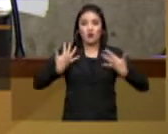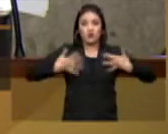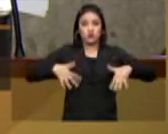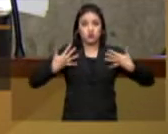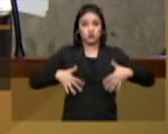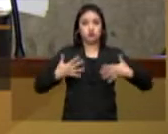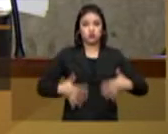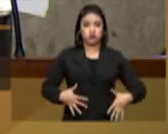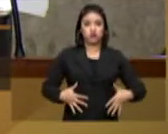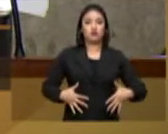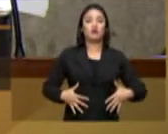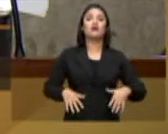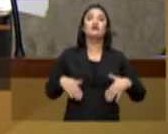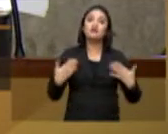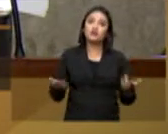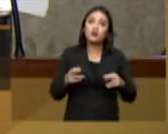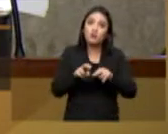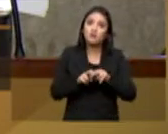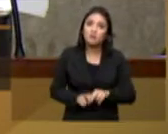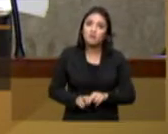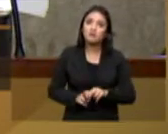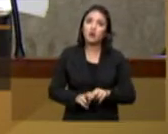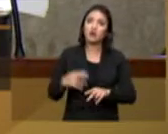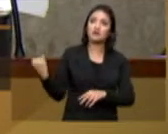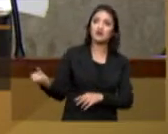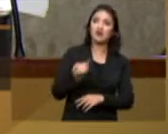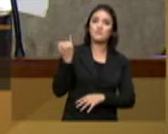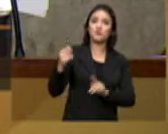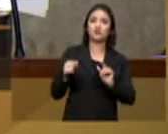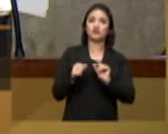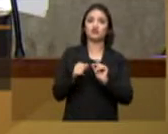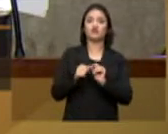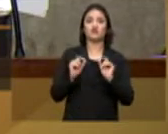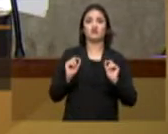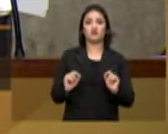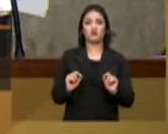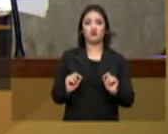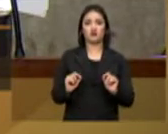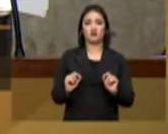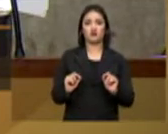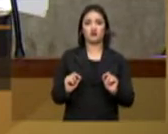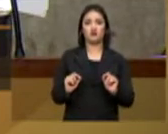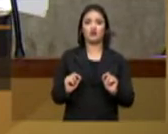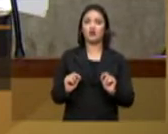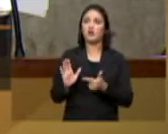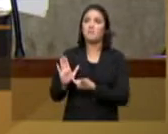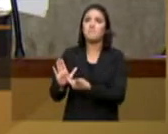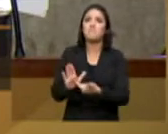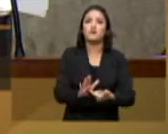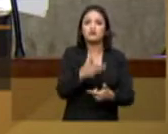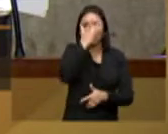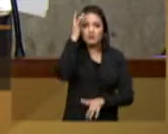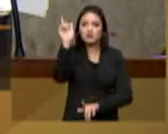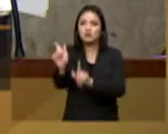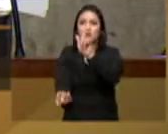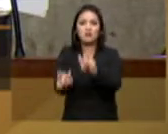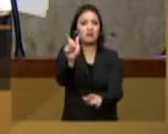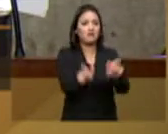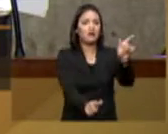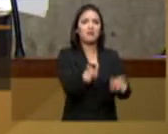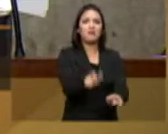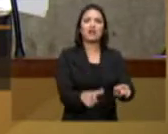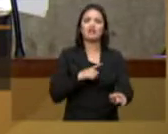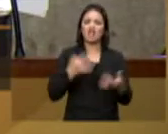à necessidade de fazer prevalecer a ideia essencial de que cada indivíduo é detentor de